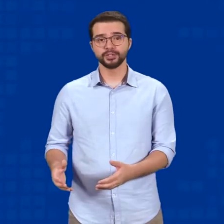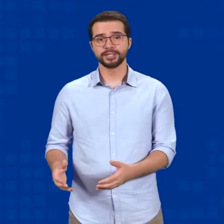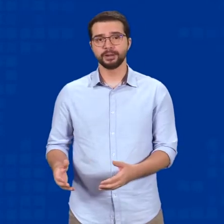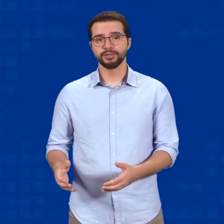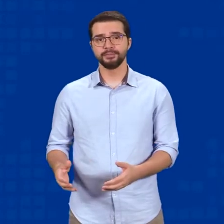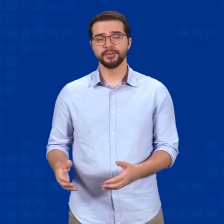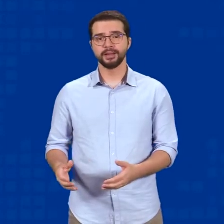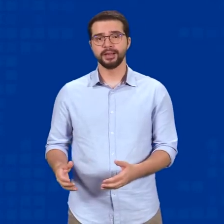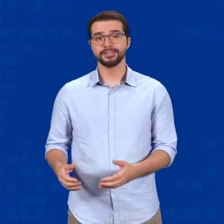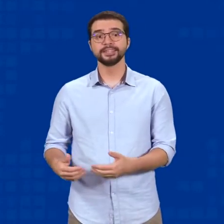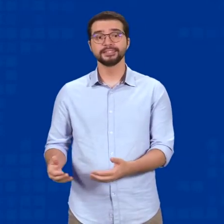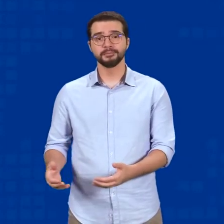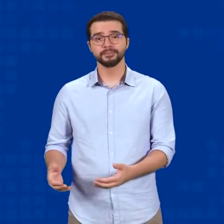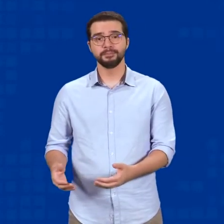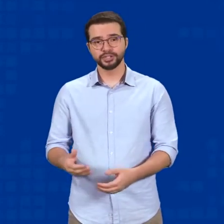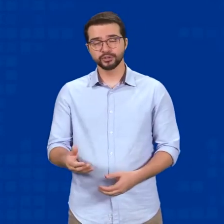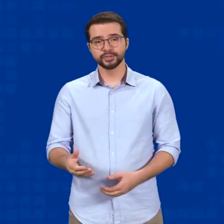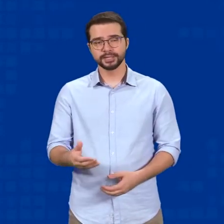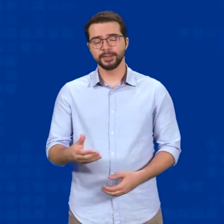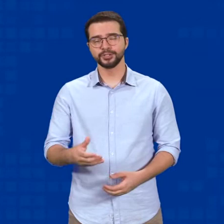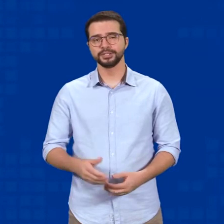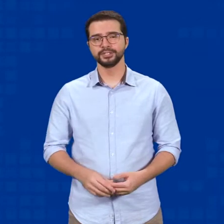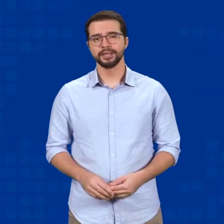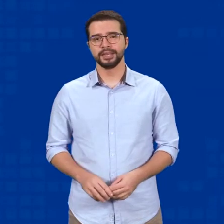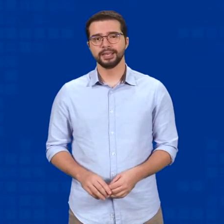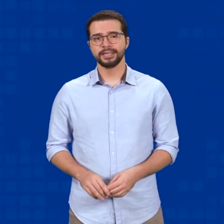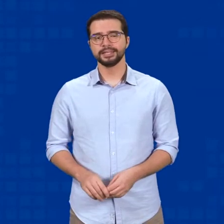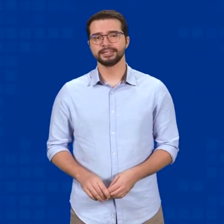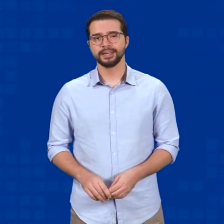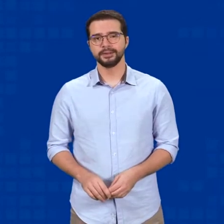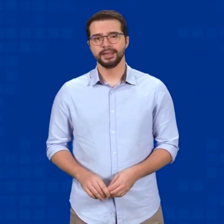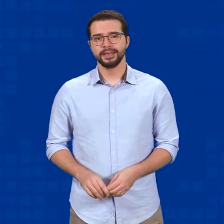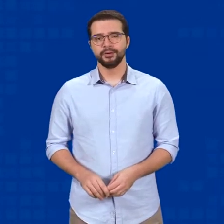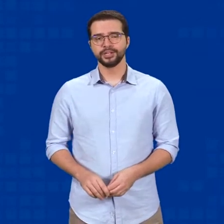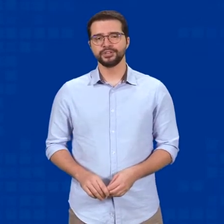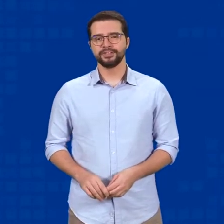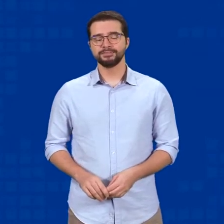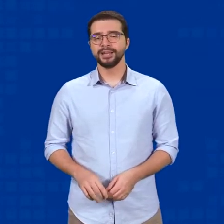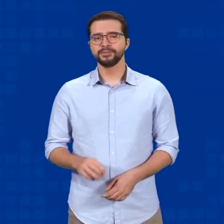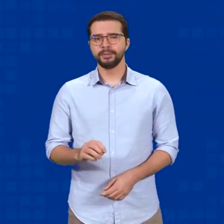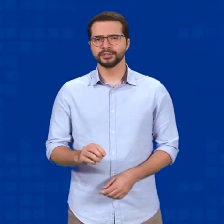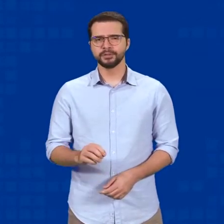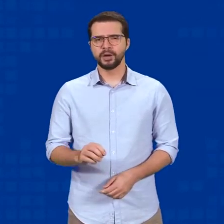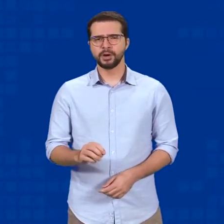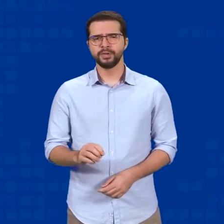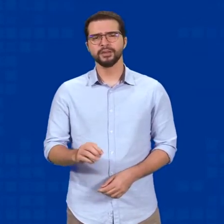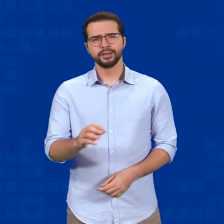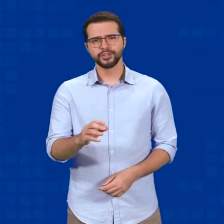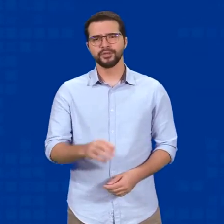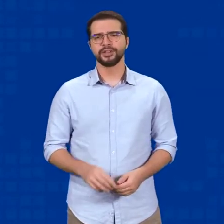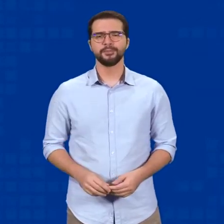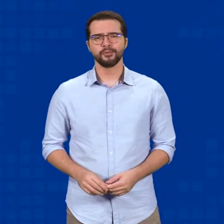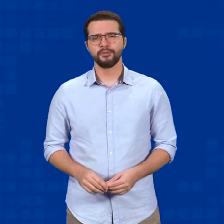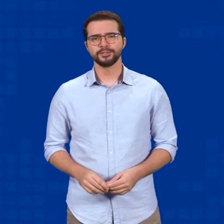sempre bom a gente separar um tempinho para descansar, né? E pedir ajuda sempre que a gente sentir que é necessário. Agora a gente vai fazer mais uma pausa para tomar uma aguinha.